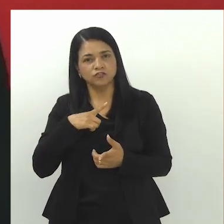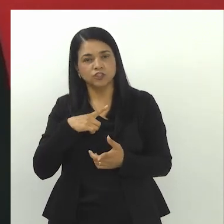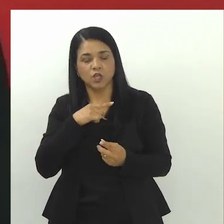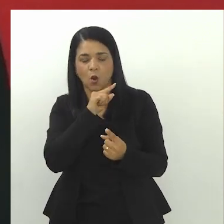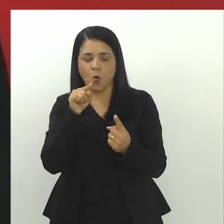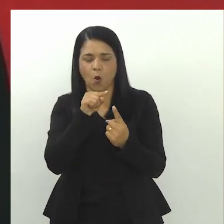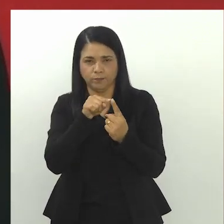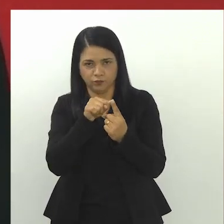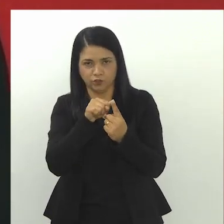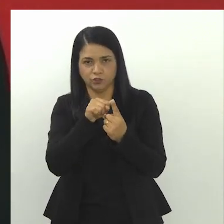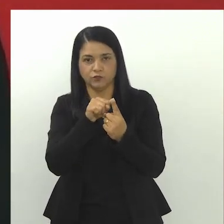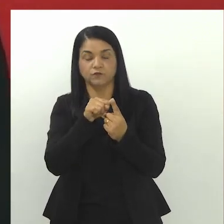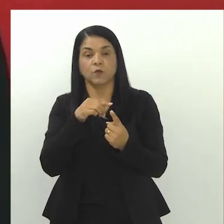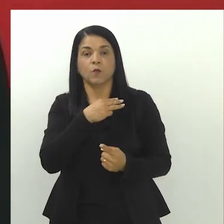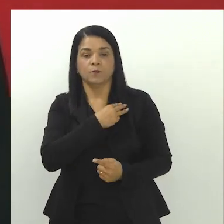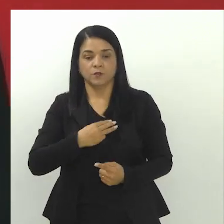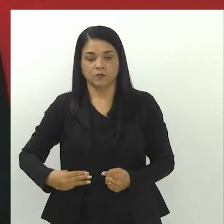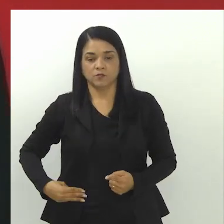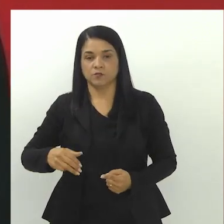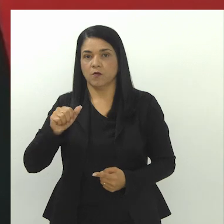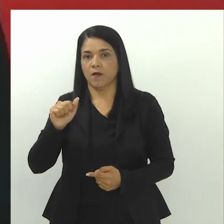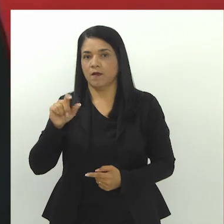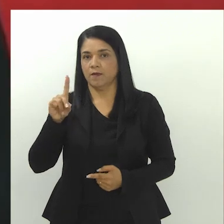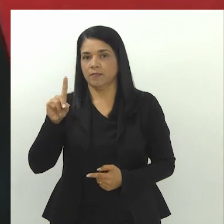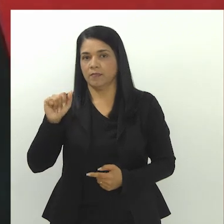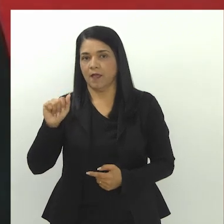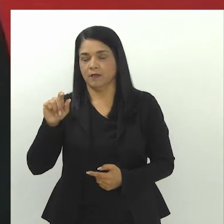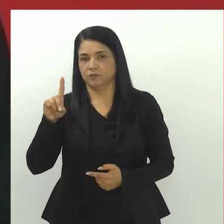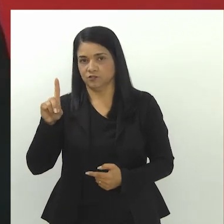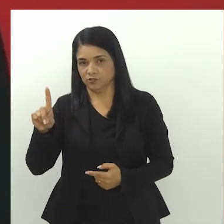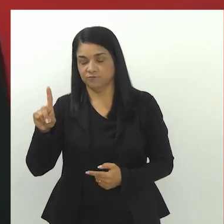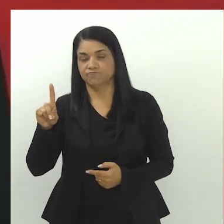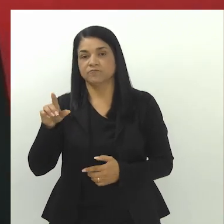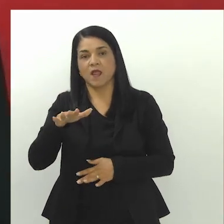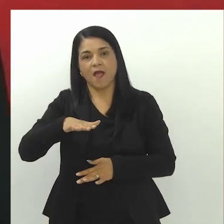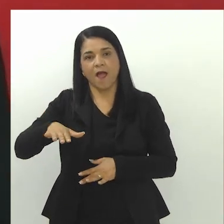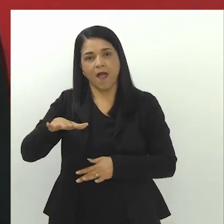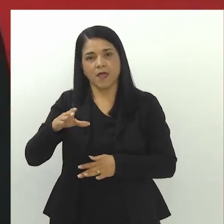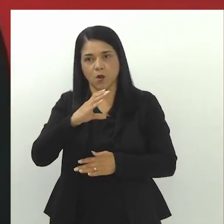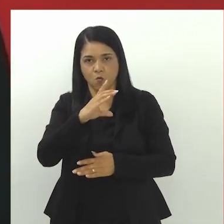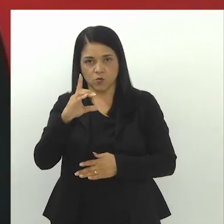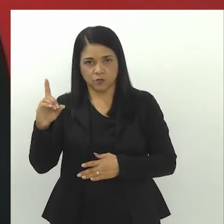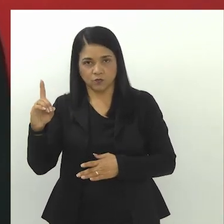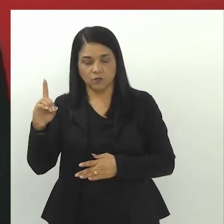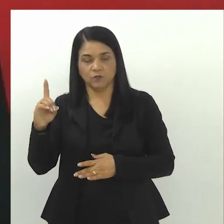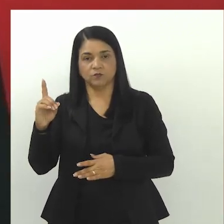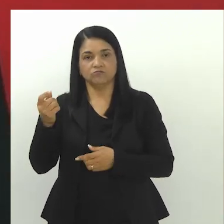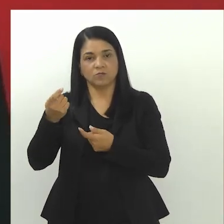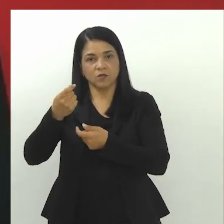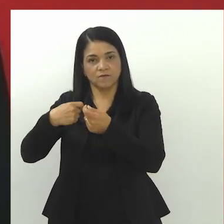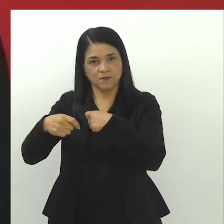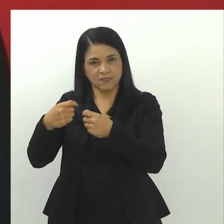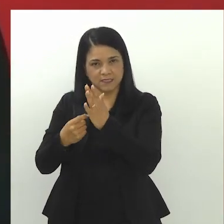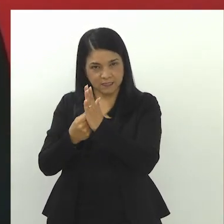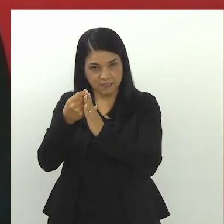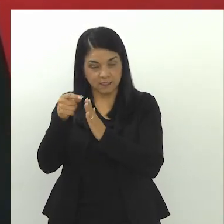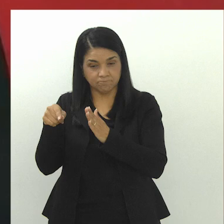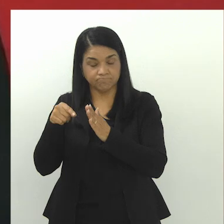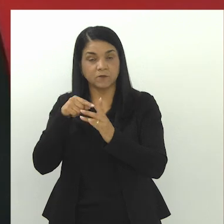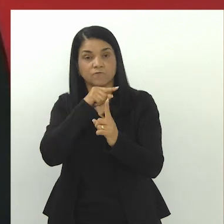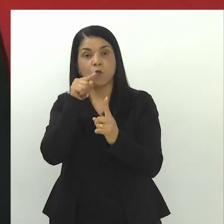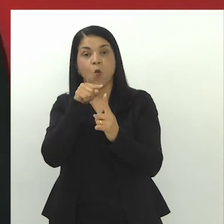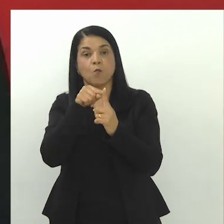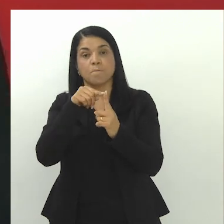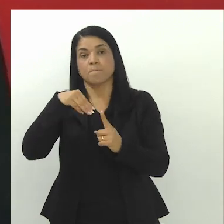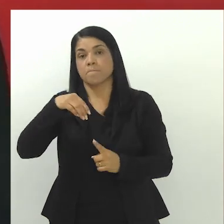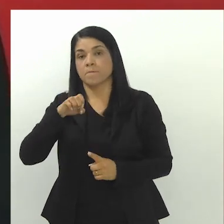né? Era um dos nossos objetivos, o ministro Haddad, que coordenou a área financeira do G20, colocou isso